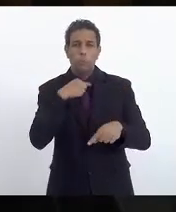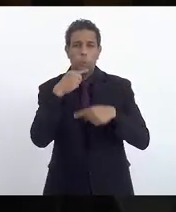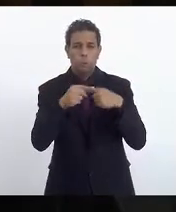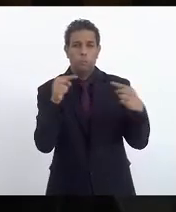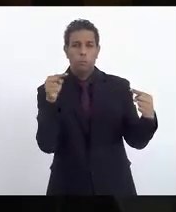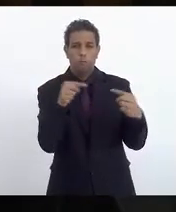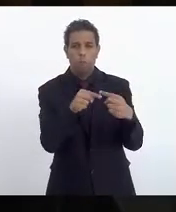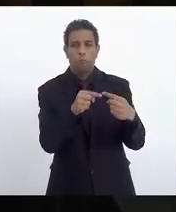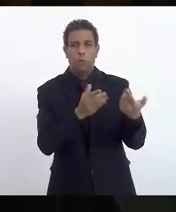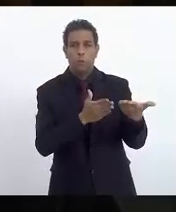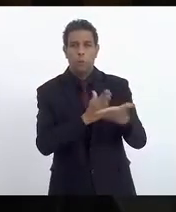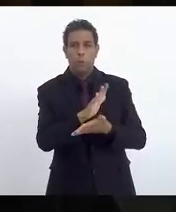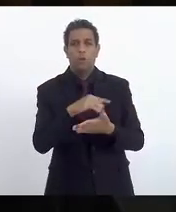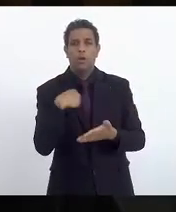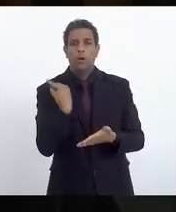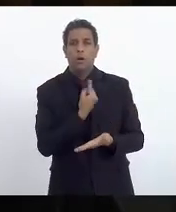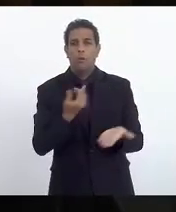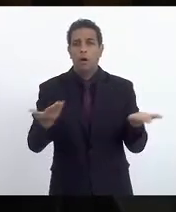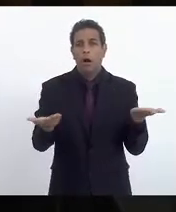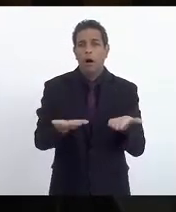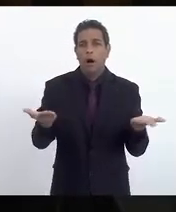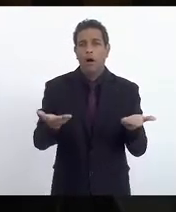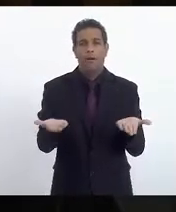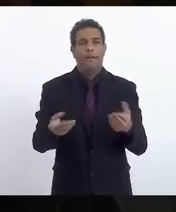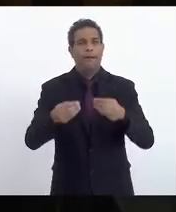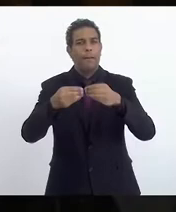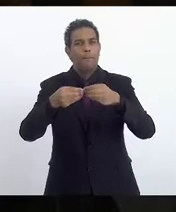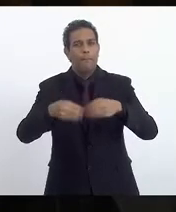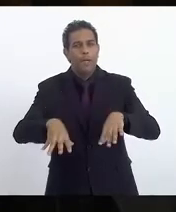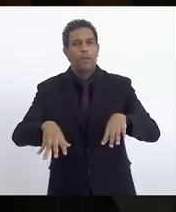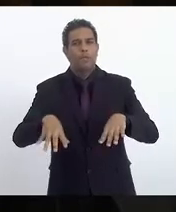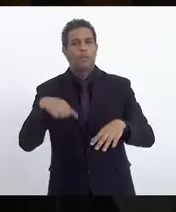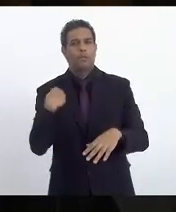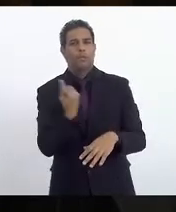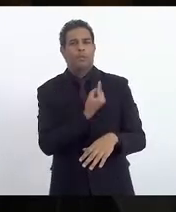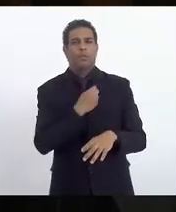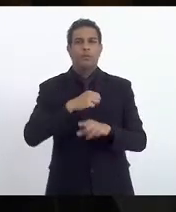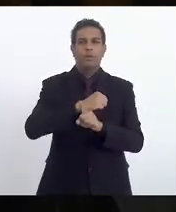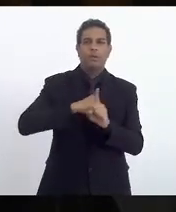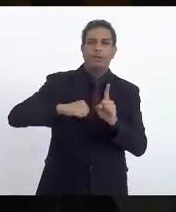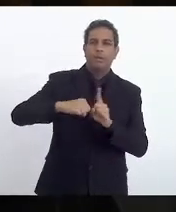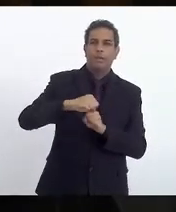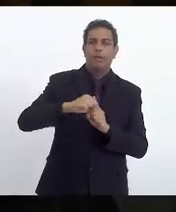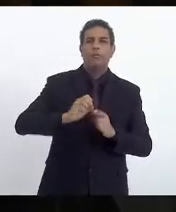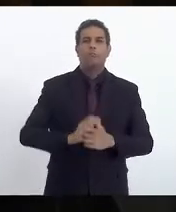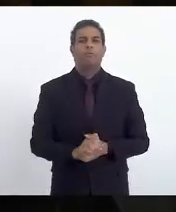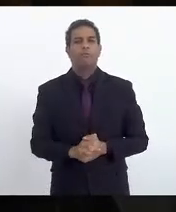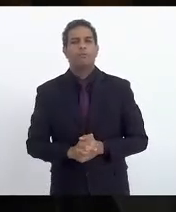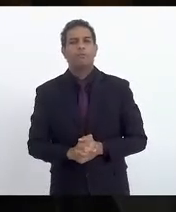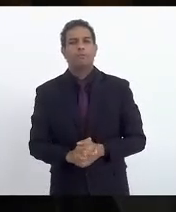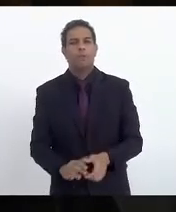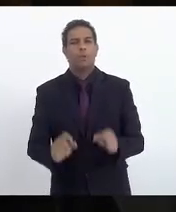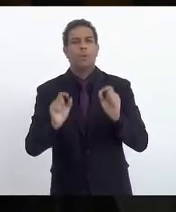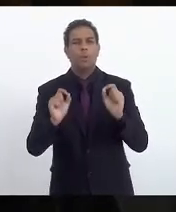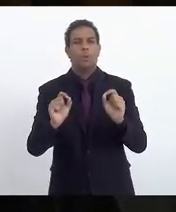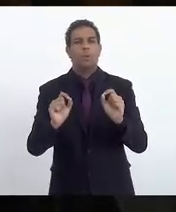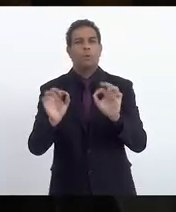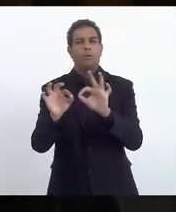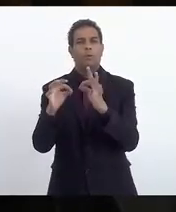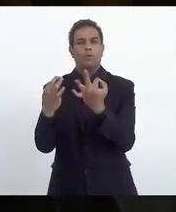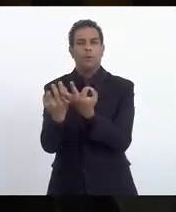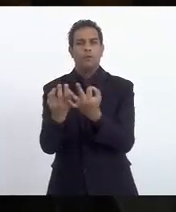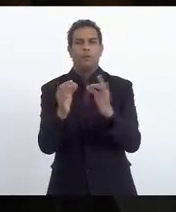dúvida como é que nesse período trágico pandêmico não vai se ter para as